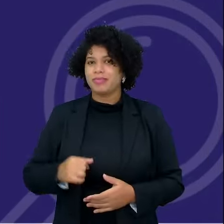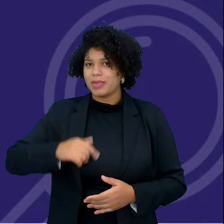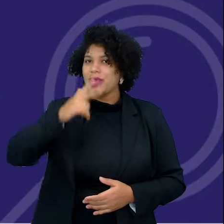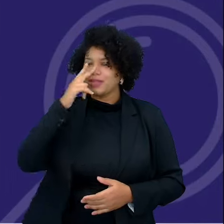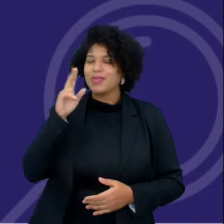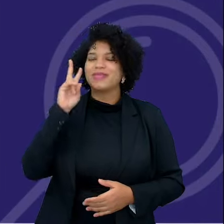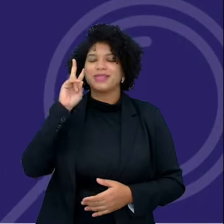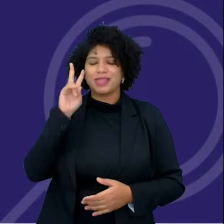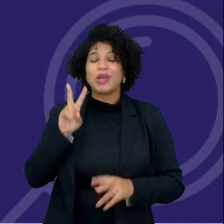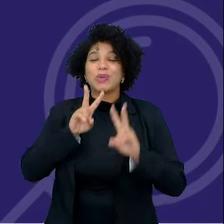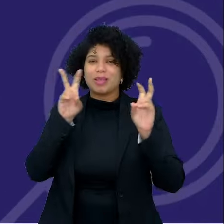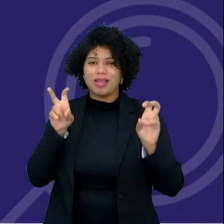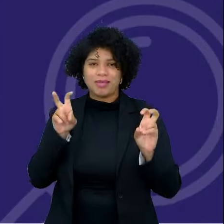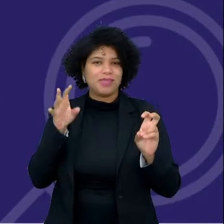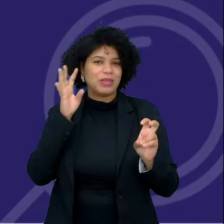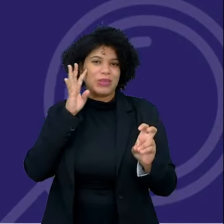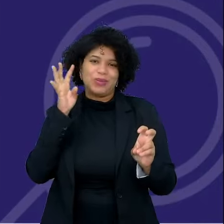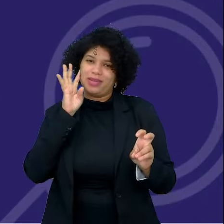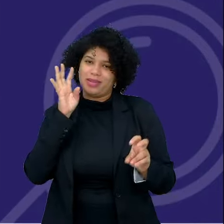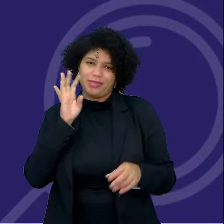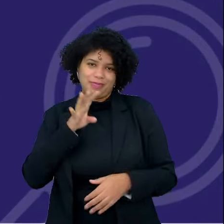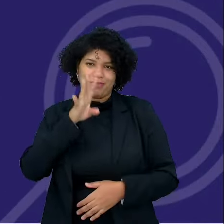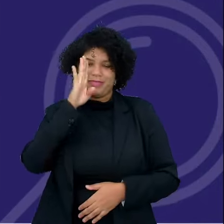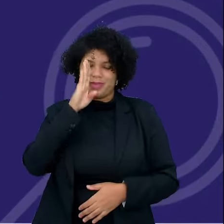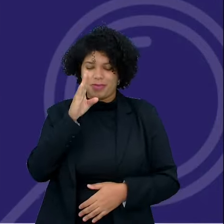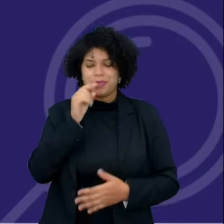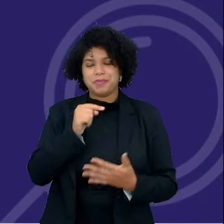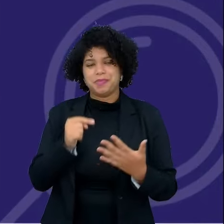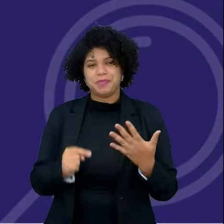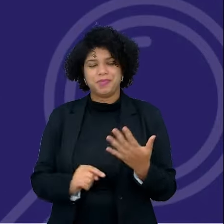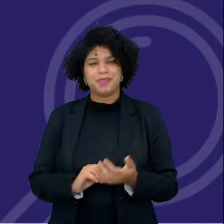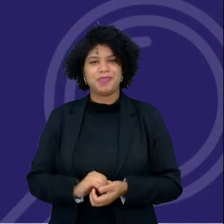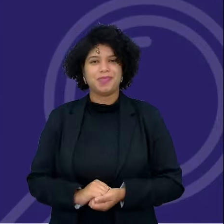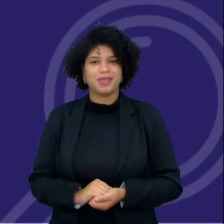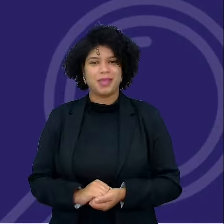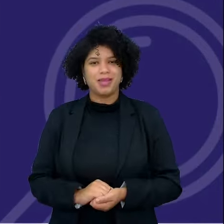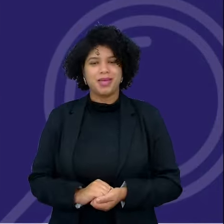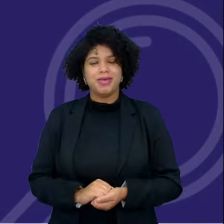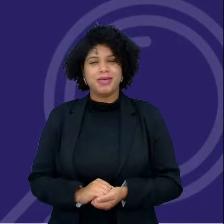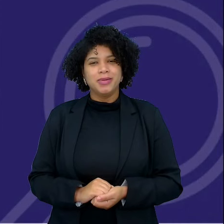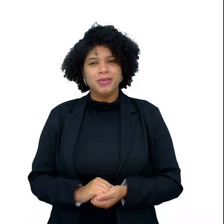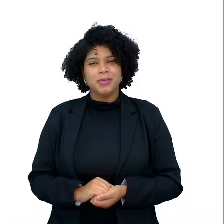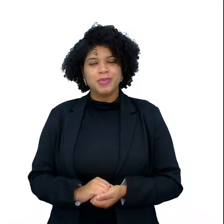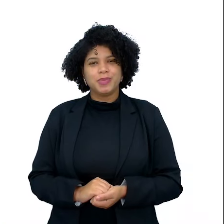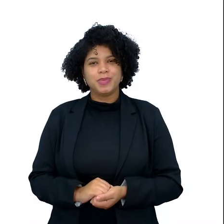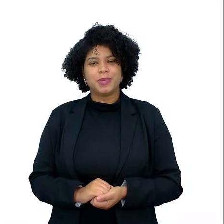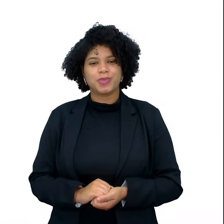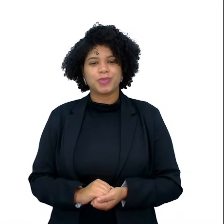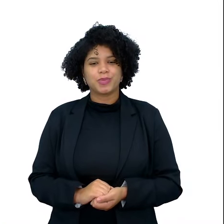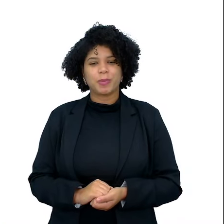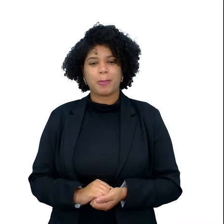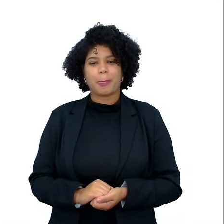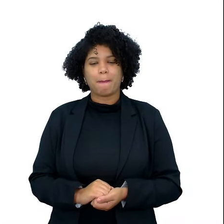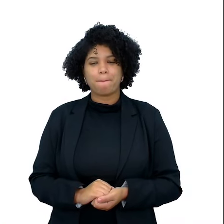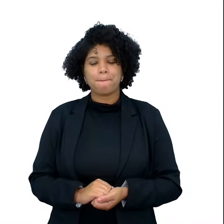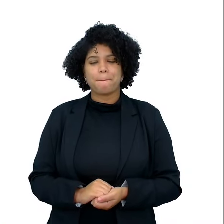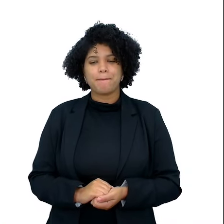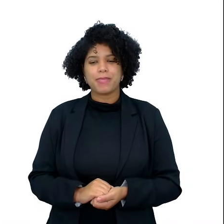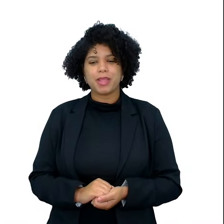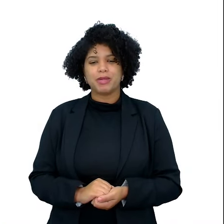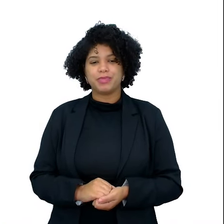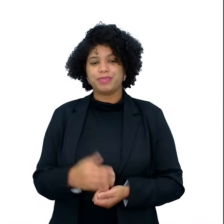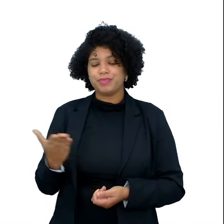muito legal, principalmente por esse motivo. Bom, e aí, um